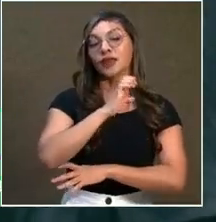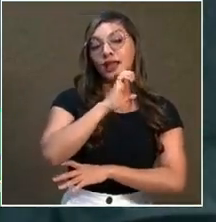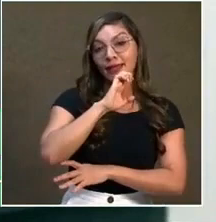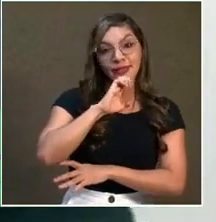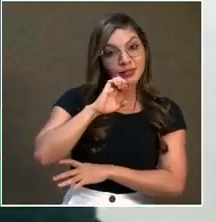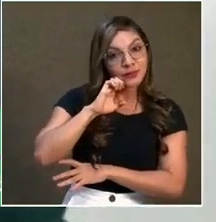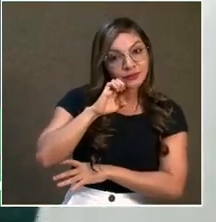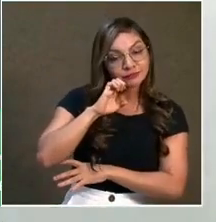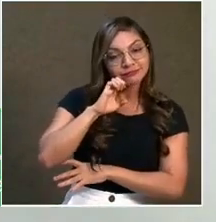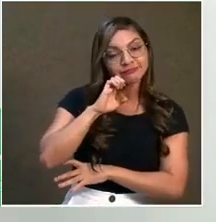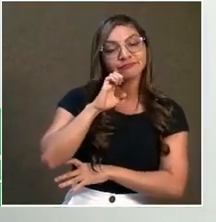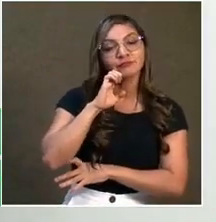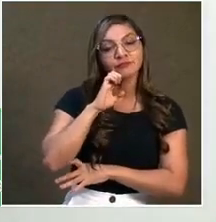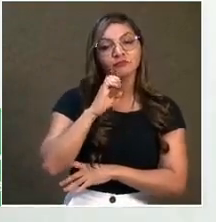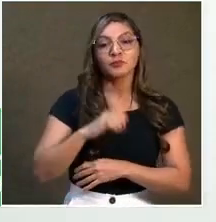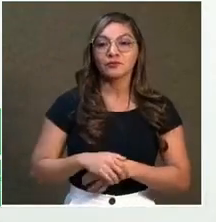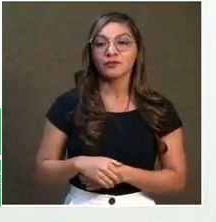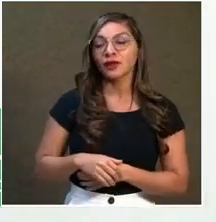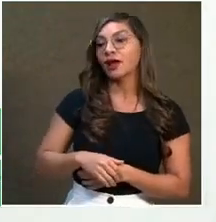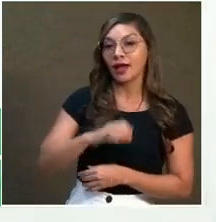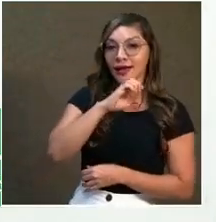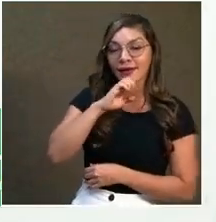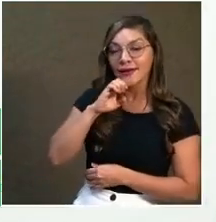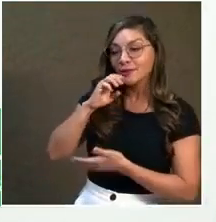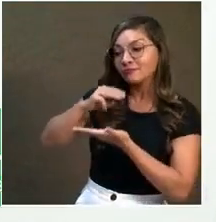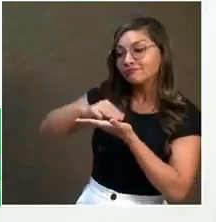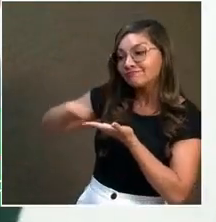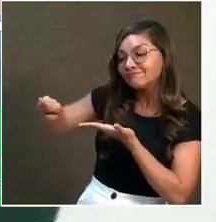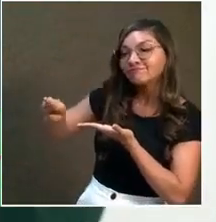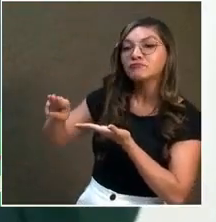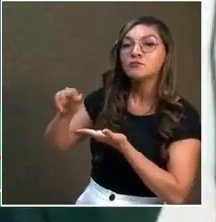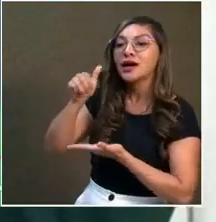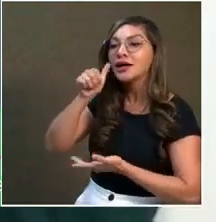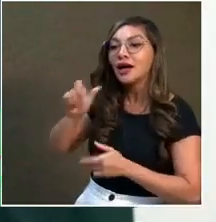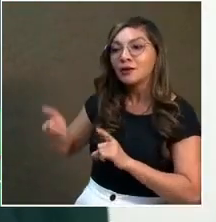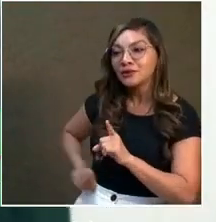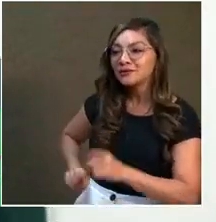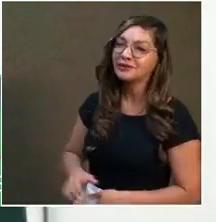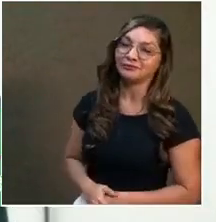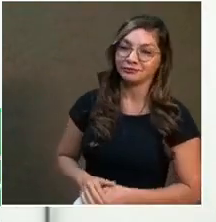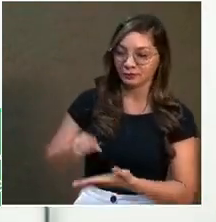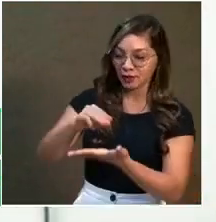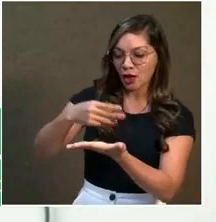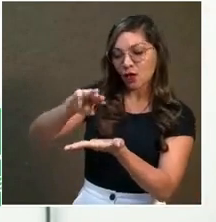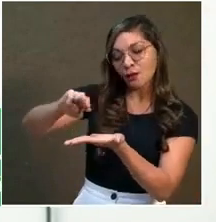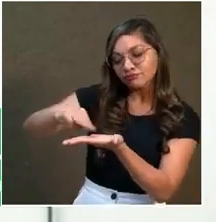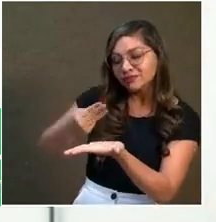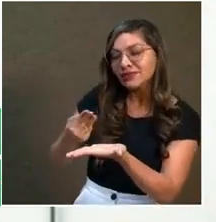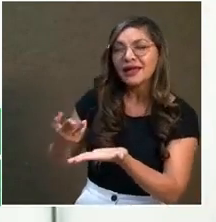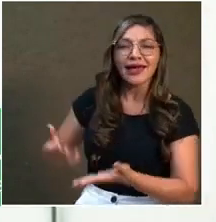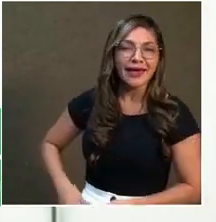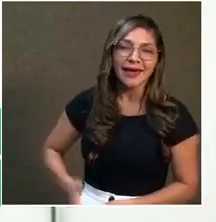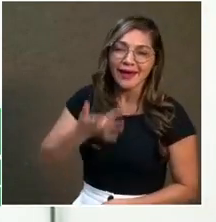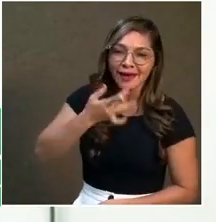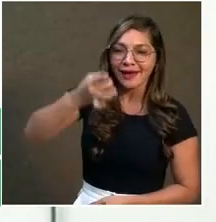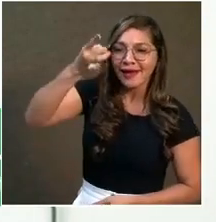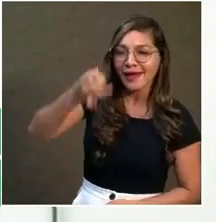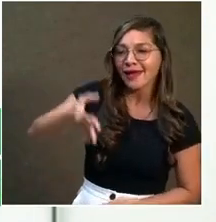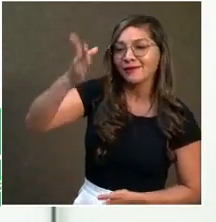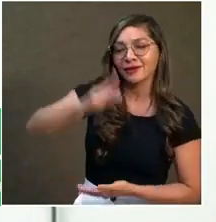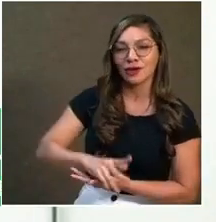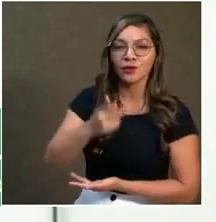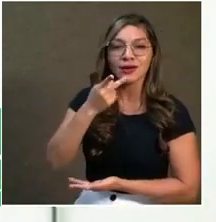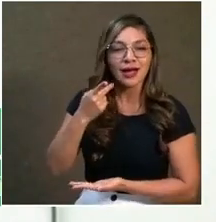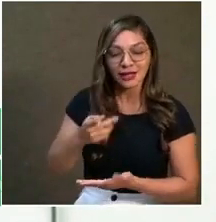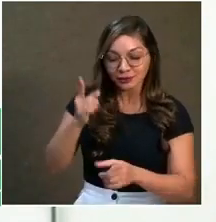a Emily falando para a Kelly. Que merda. O Cássio pegou as fotos no meu celular,